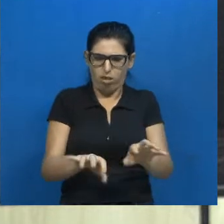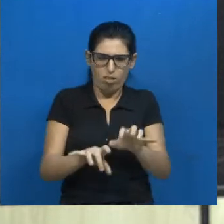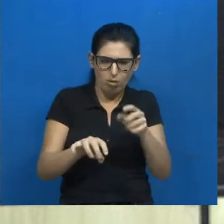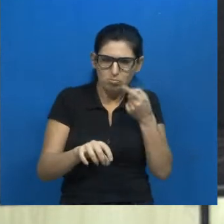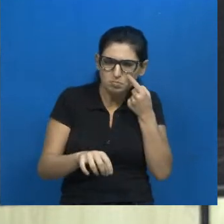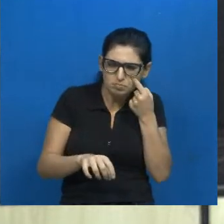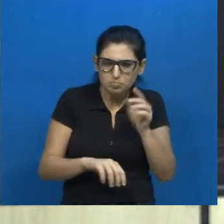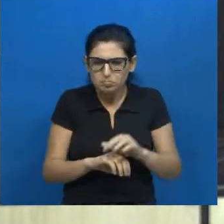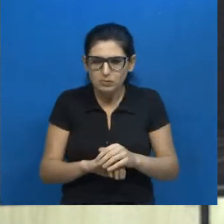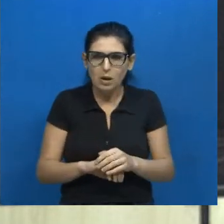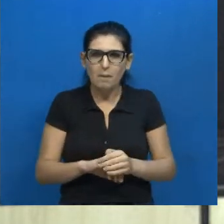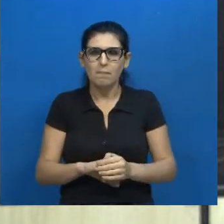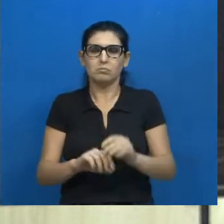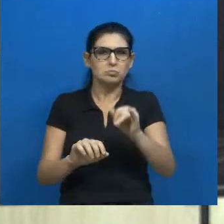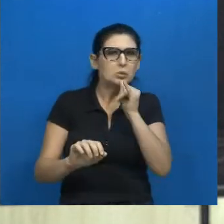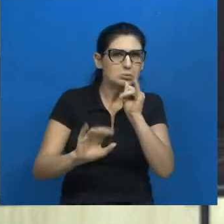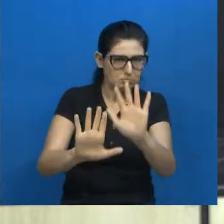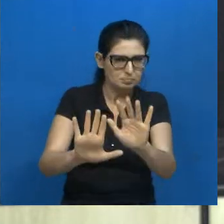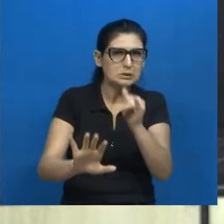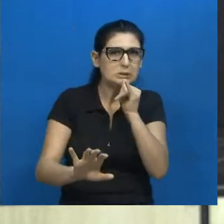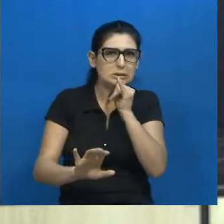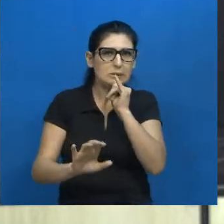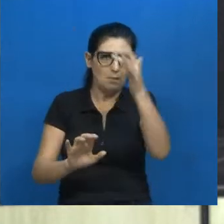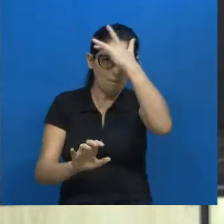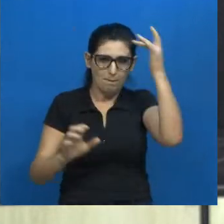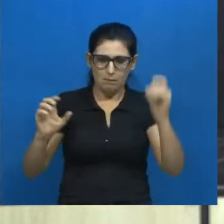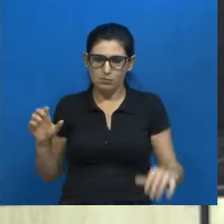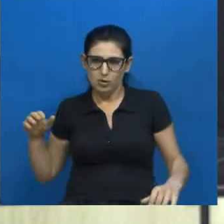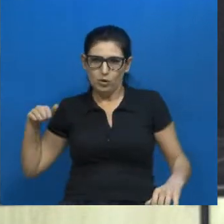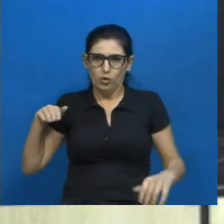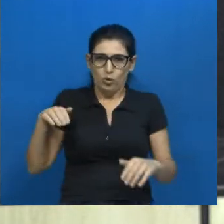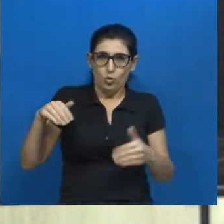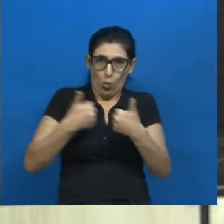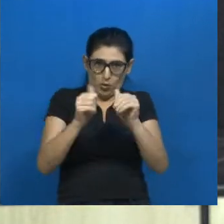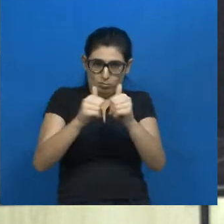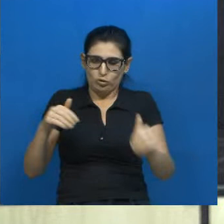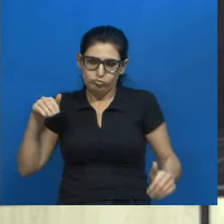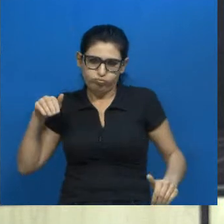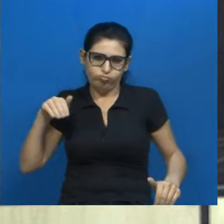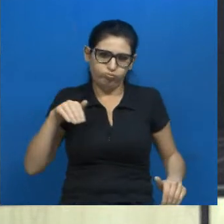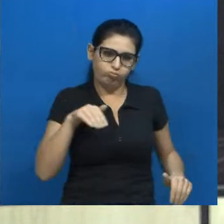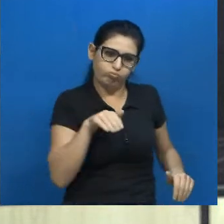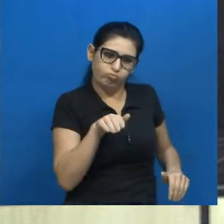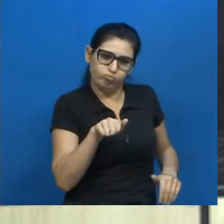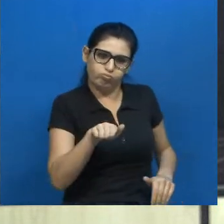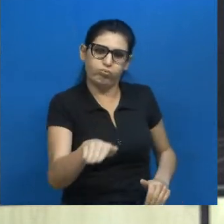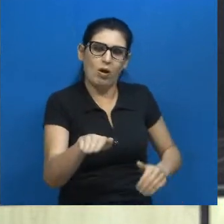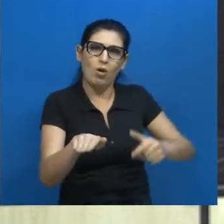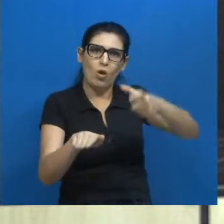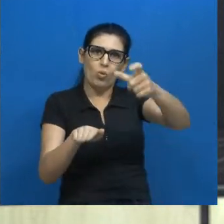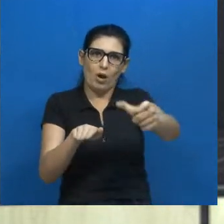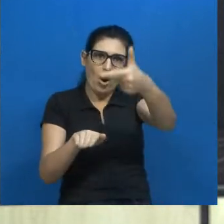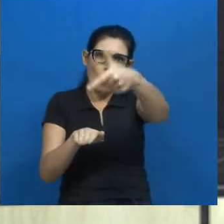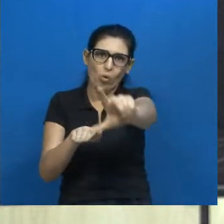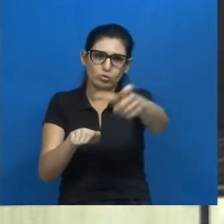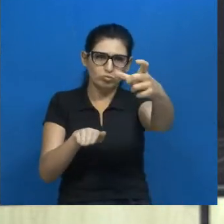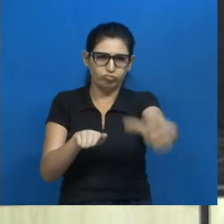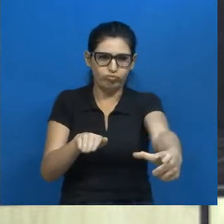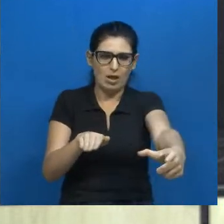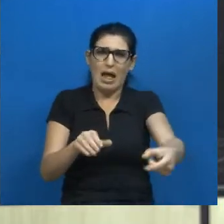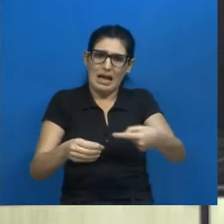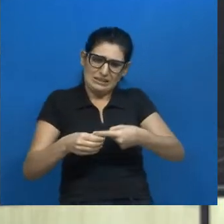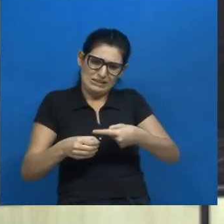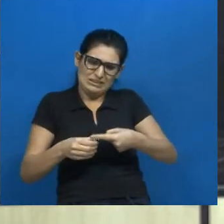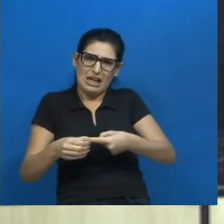sai daqui, numa origem, ele chega num outro local, quando a gente olhou o seguinte, o cara não vai para o centro,